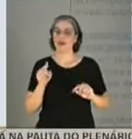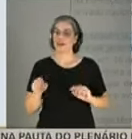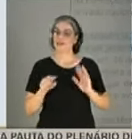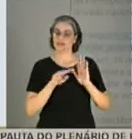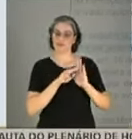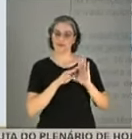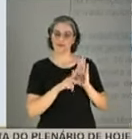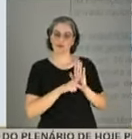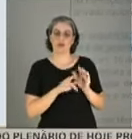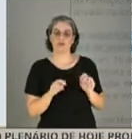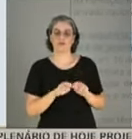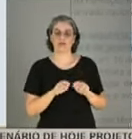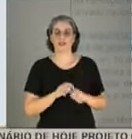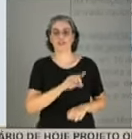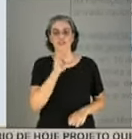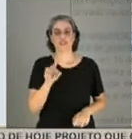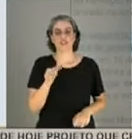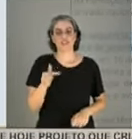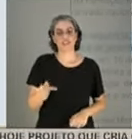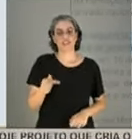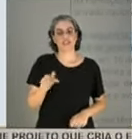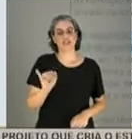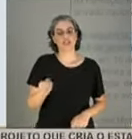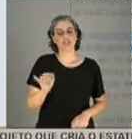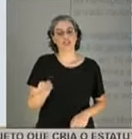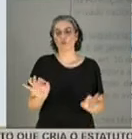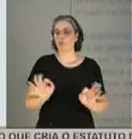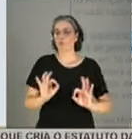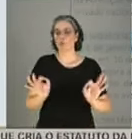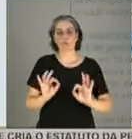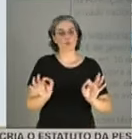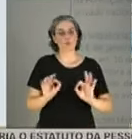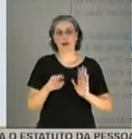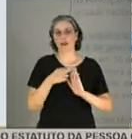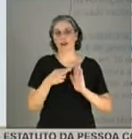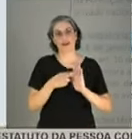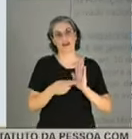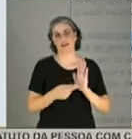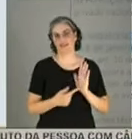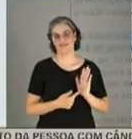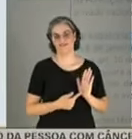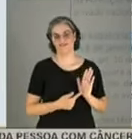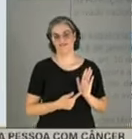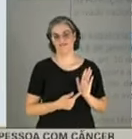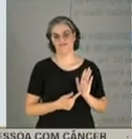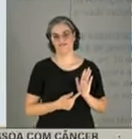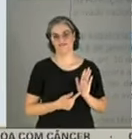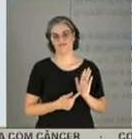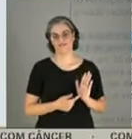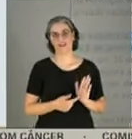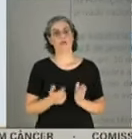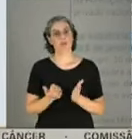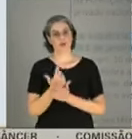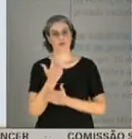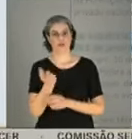foi editada dia 7 de janeiro sem essa cláusula. Sem essa cláusula foi editada a medida provisória para aquisição de